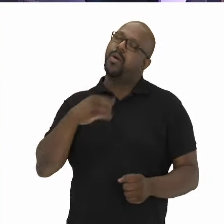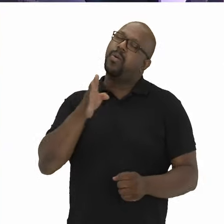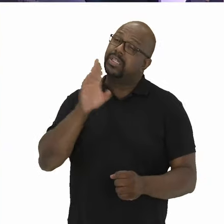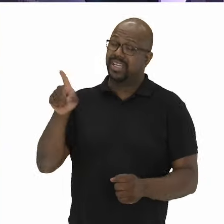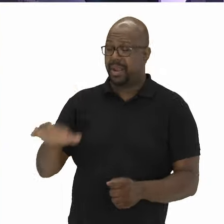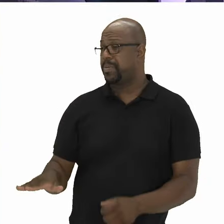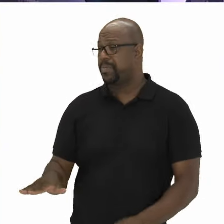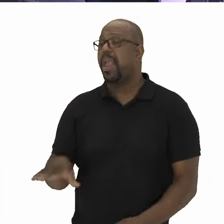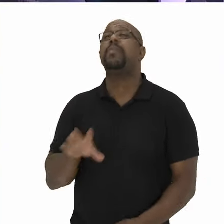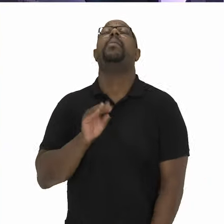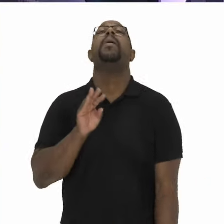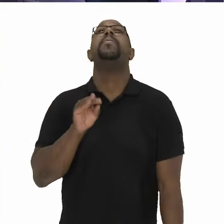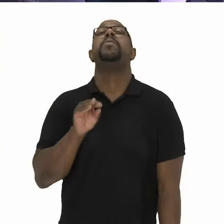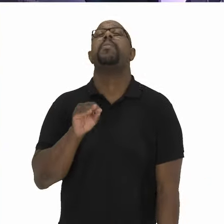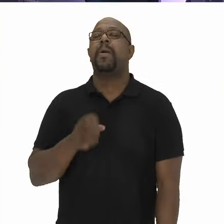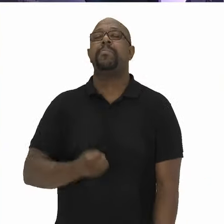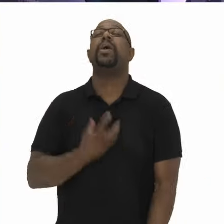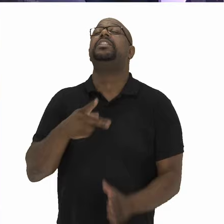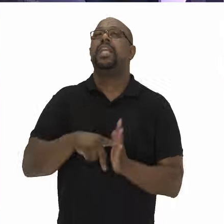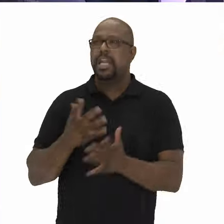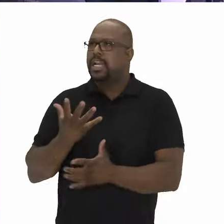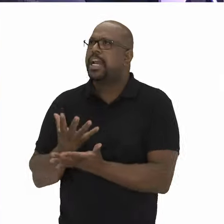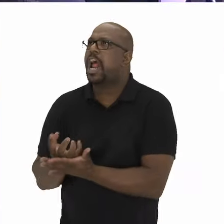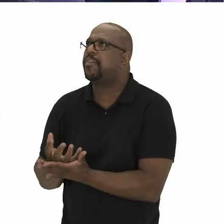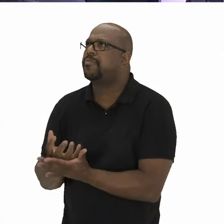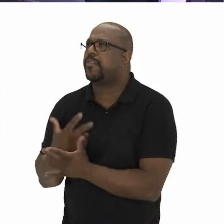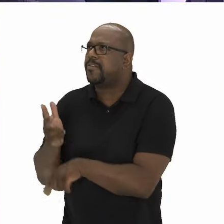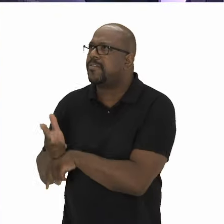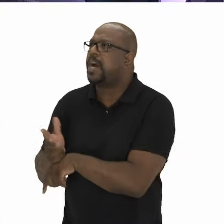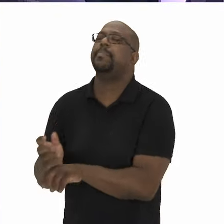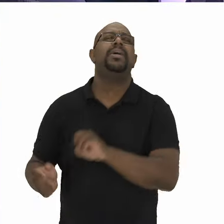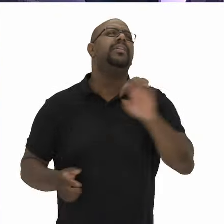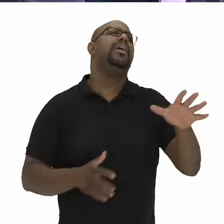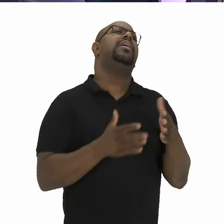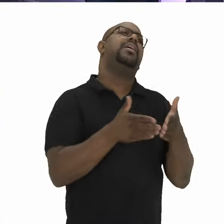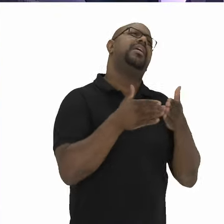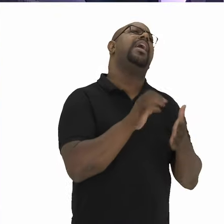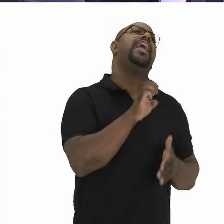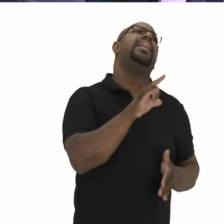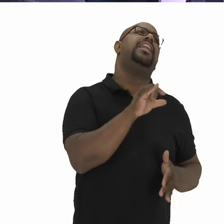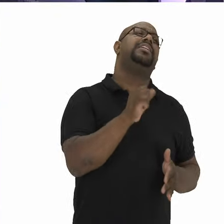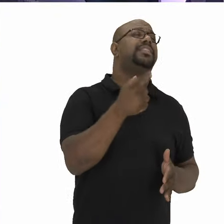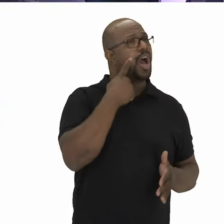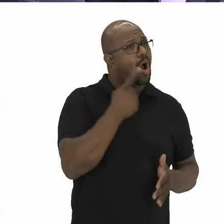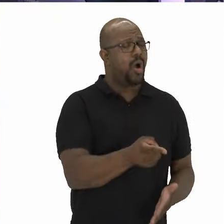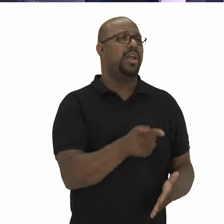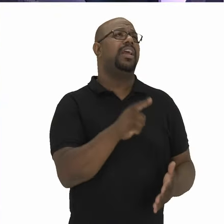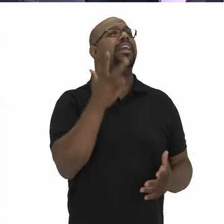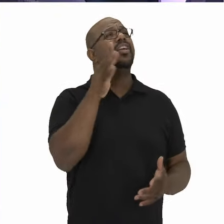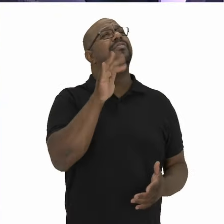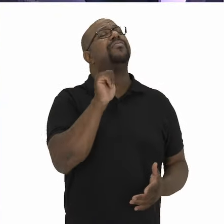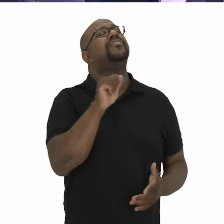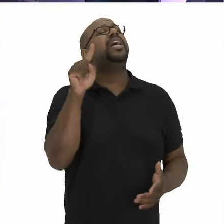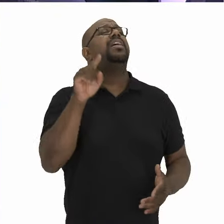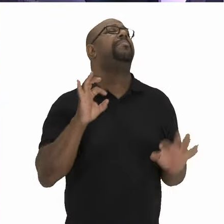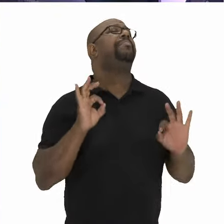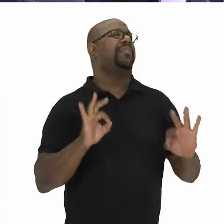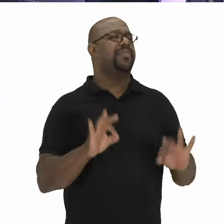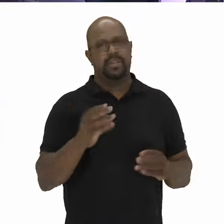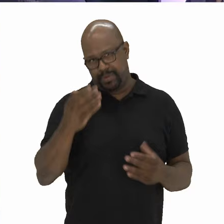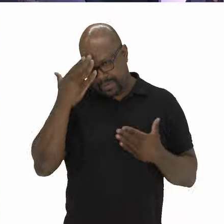conheci era um coto falava tudo da eu gravei mandei PR falei por favor Elisa veja que fã